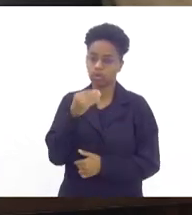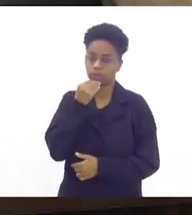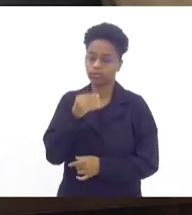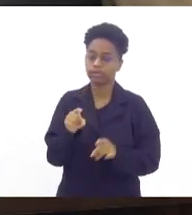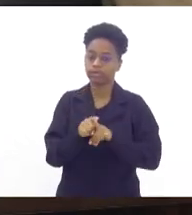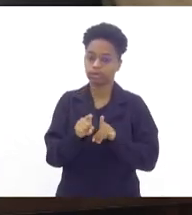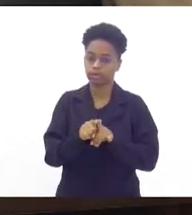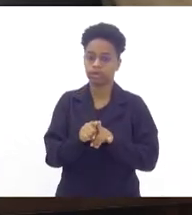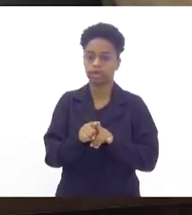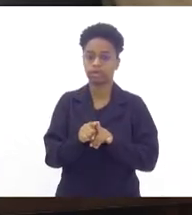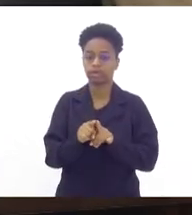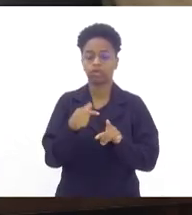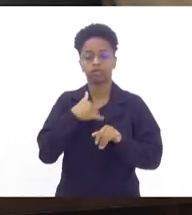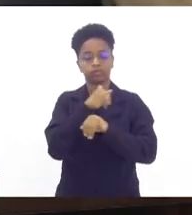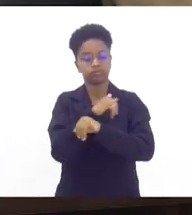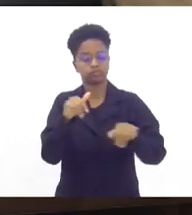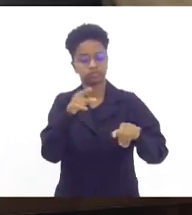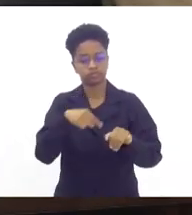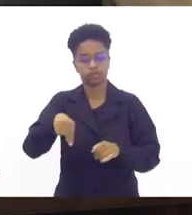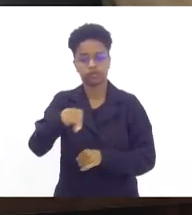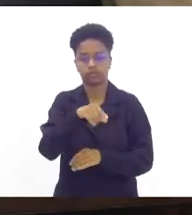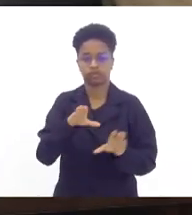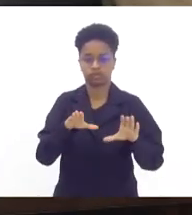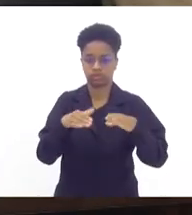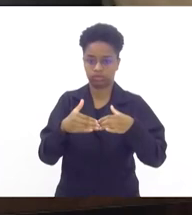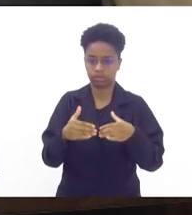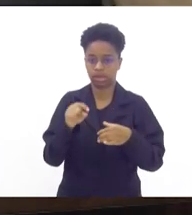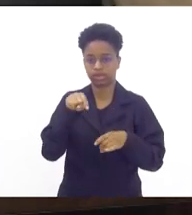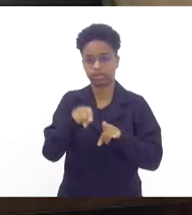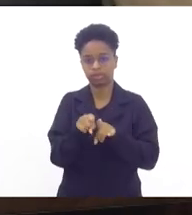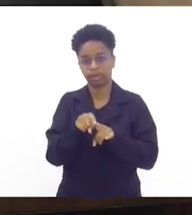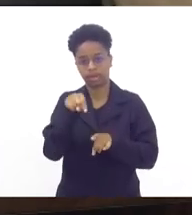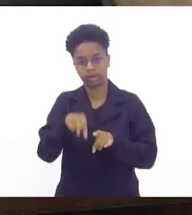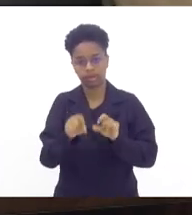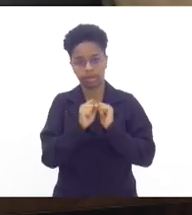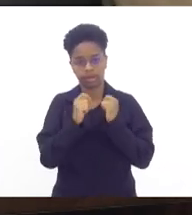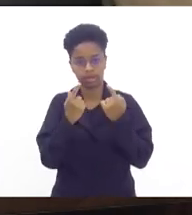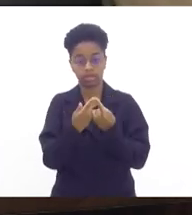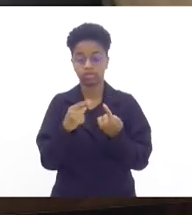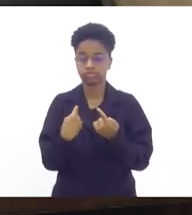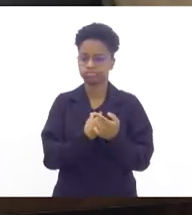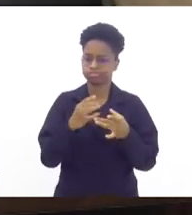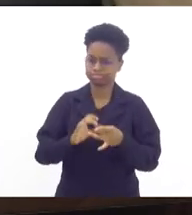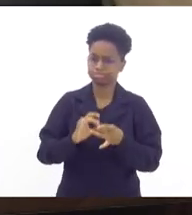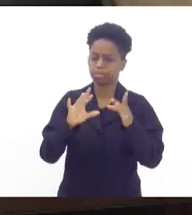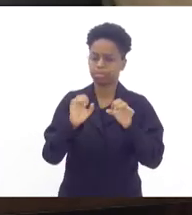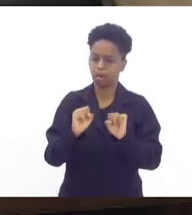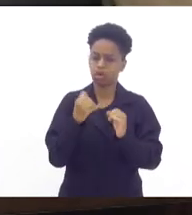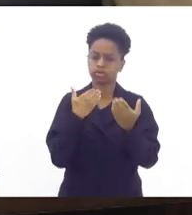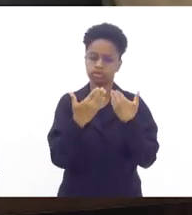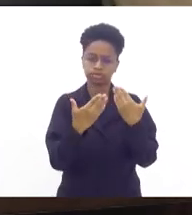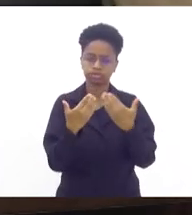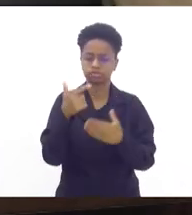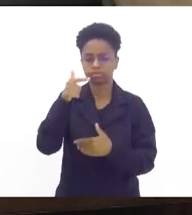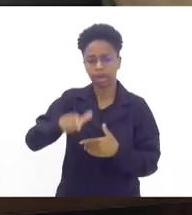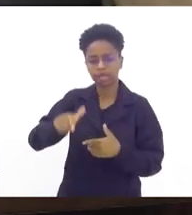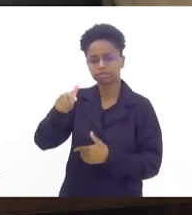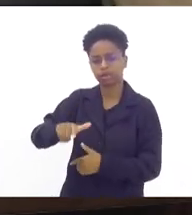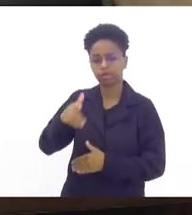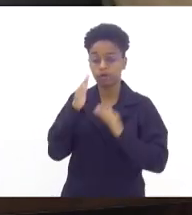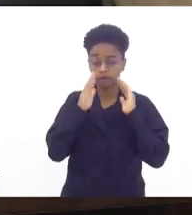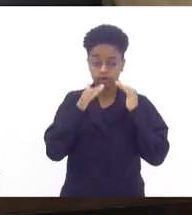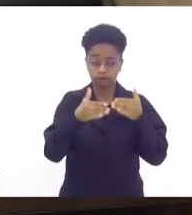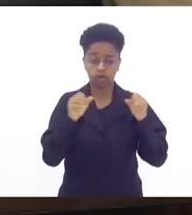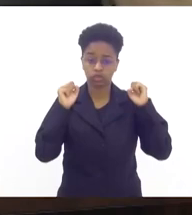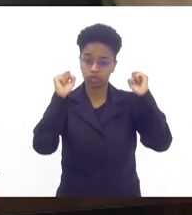aqui também a disposição da casa também da comissão né na torre para que a gente possa abrir mais diálogos mais debates em prol das torcidas